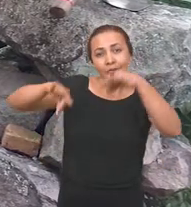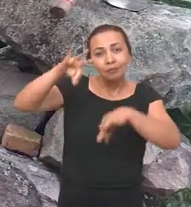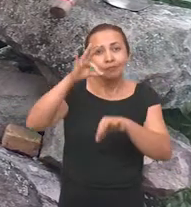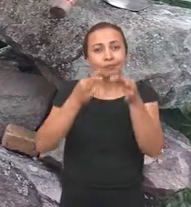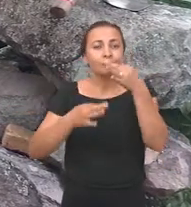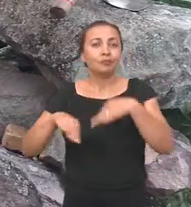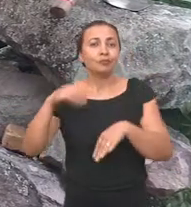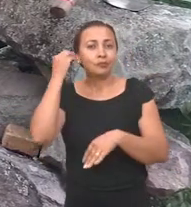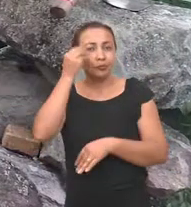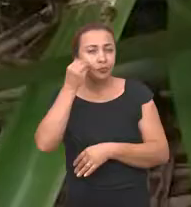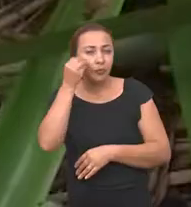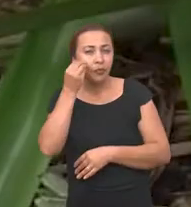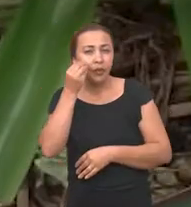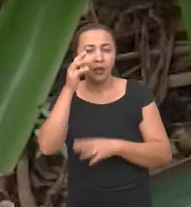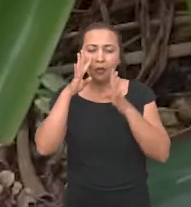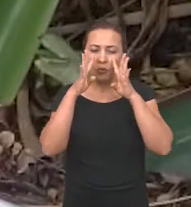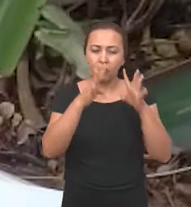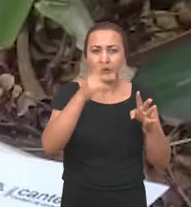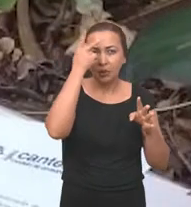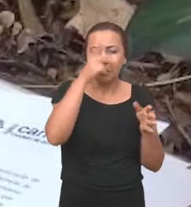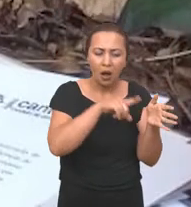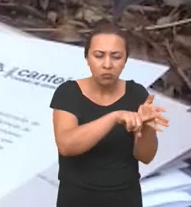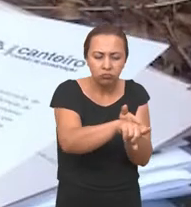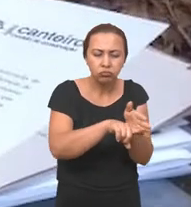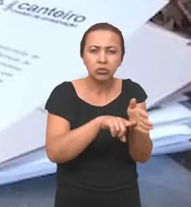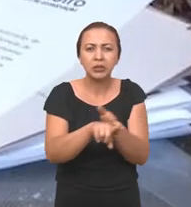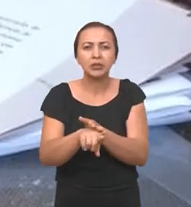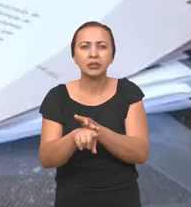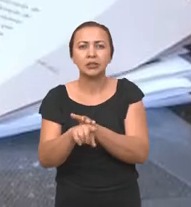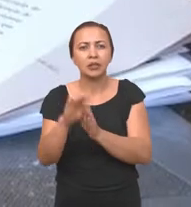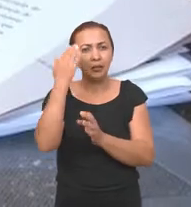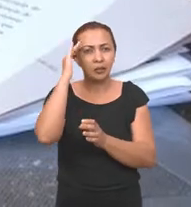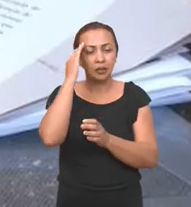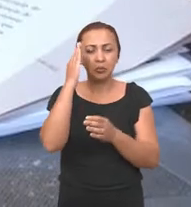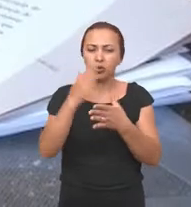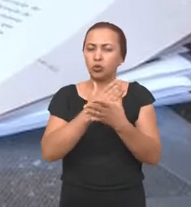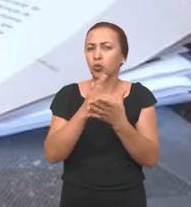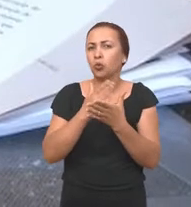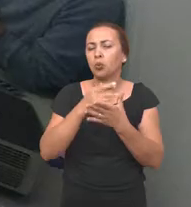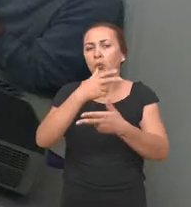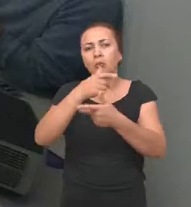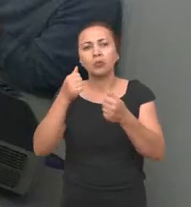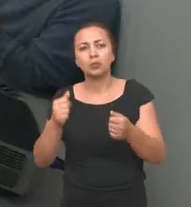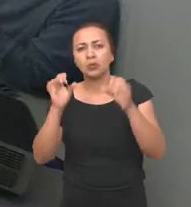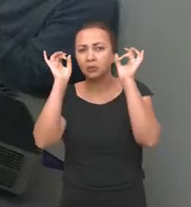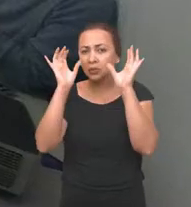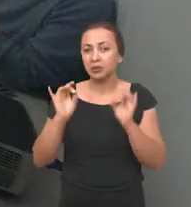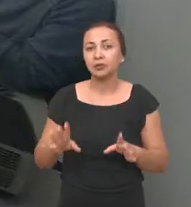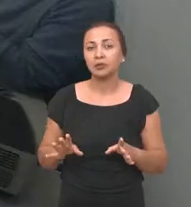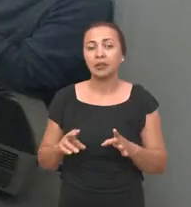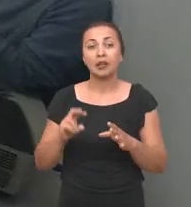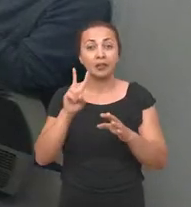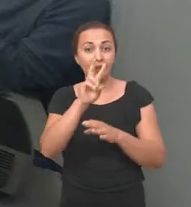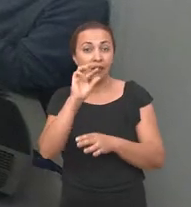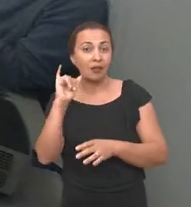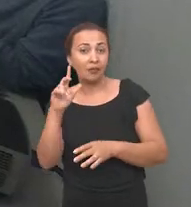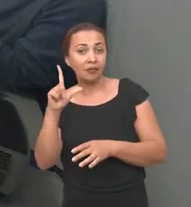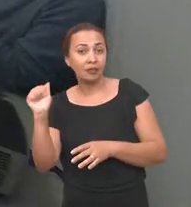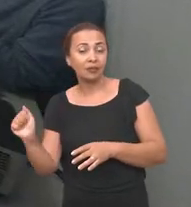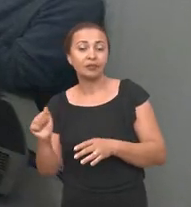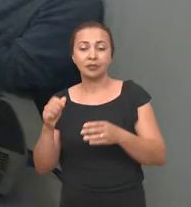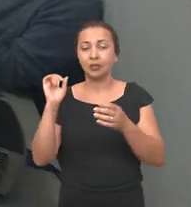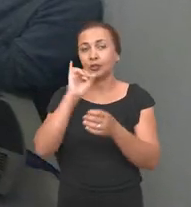experimental. Essa frente é uma frente mais voltada para pesquisa e entendimento de algumas condições específicas da vila de